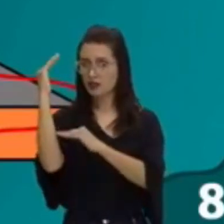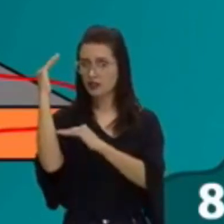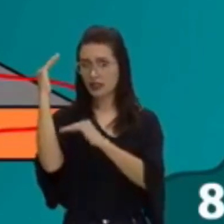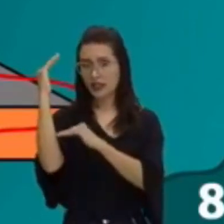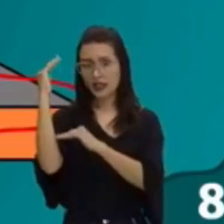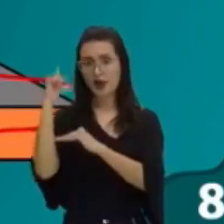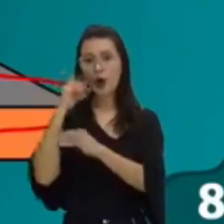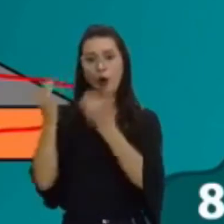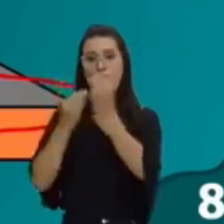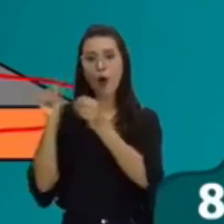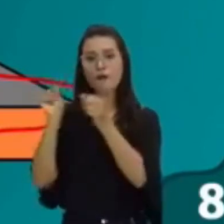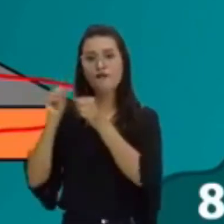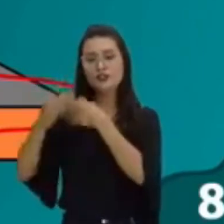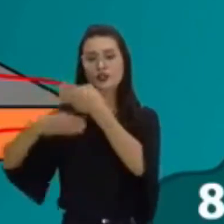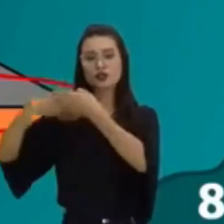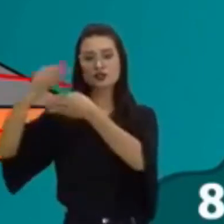outra.